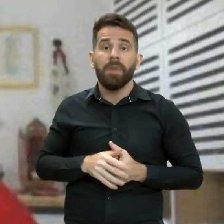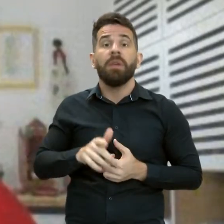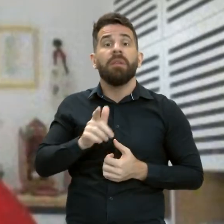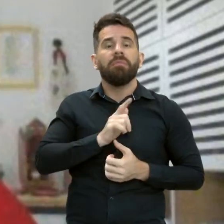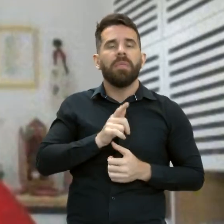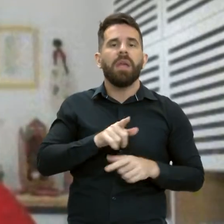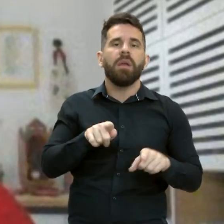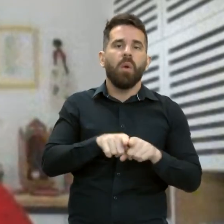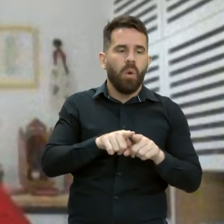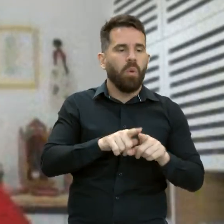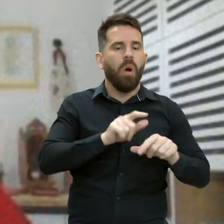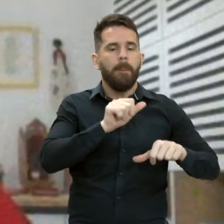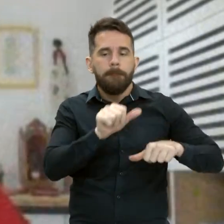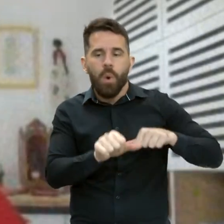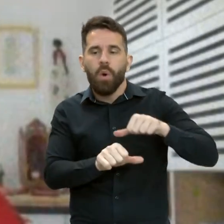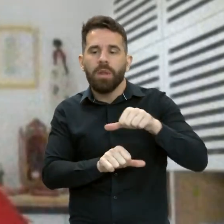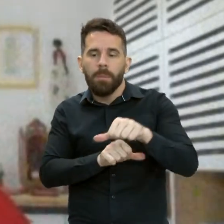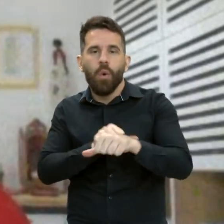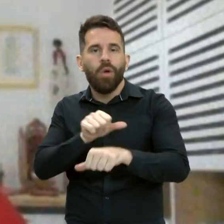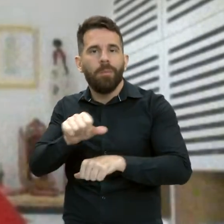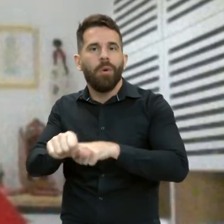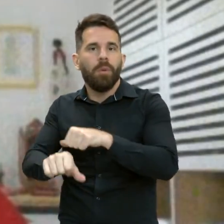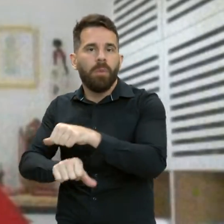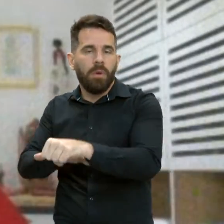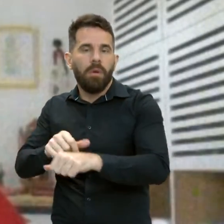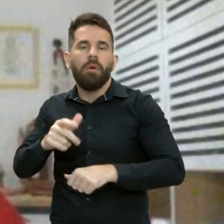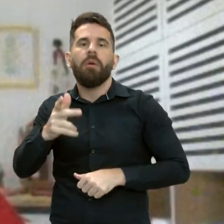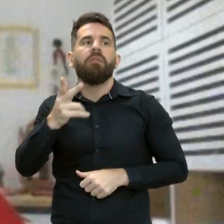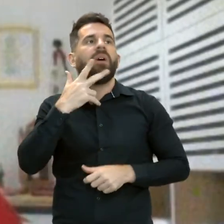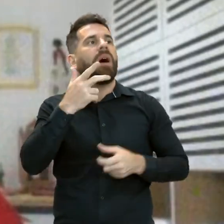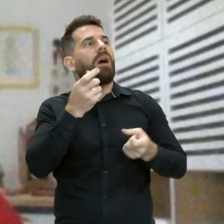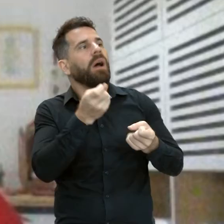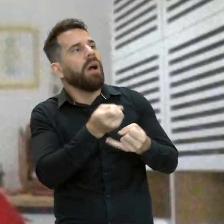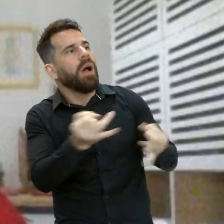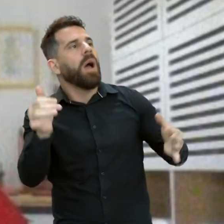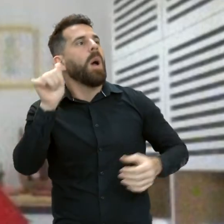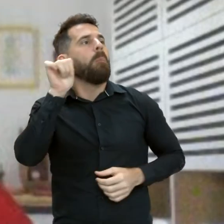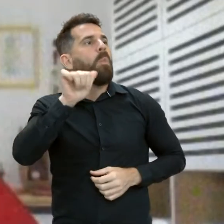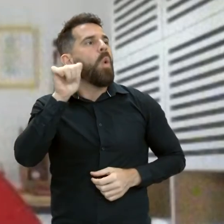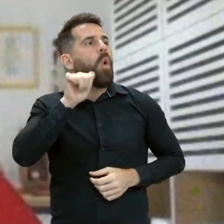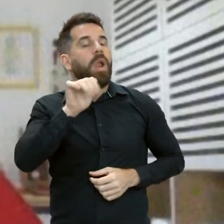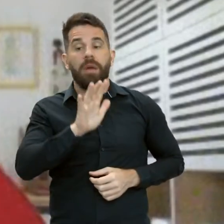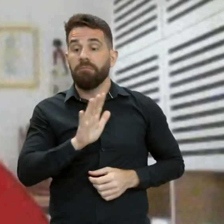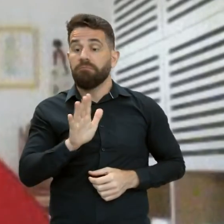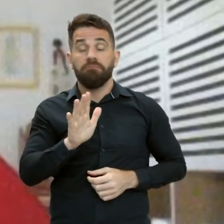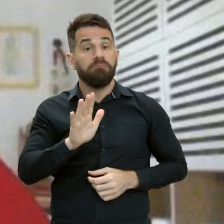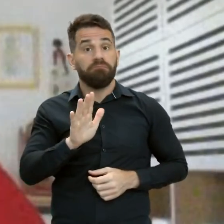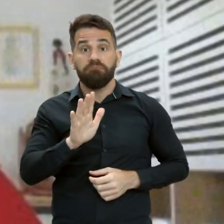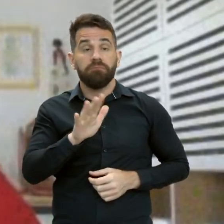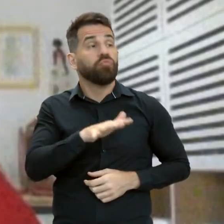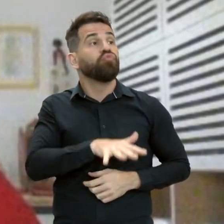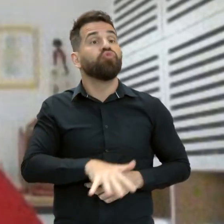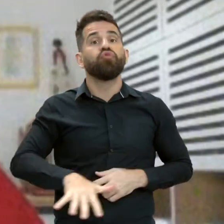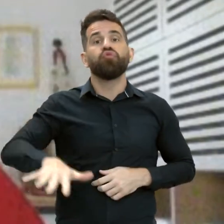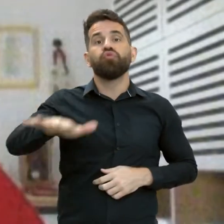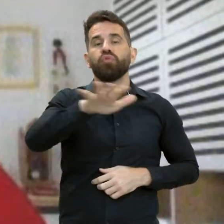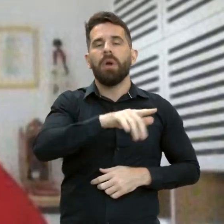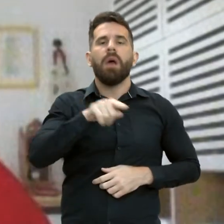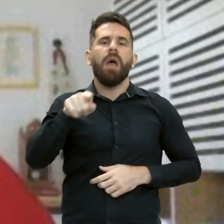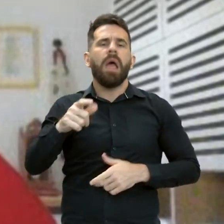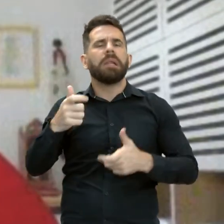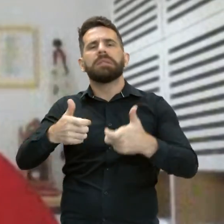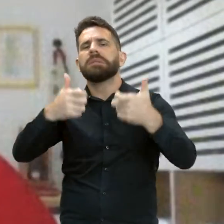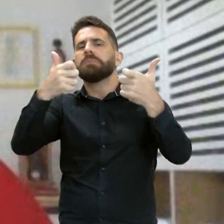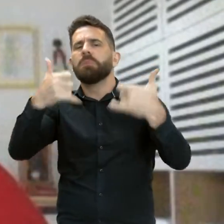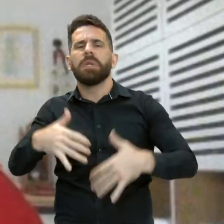obra dela. E quando ela vai falar de mulheres, ela não fala de qualquer mulher. Ela diz que vai falar das vidas obscuras.